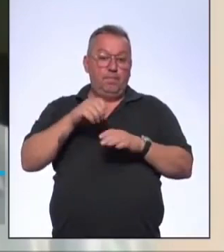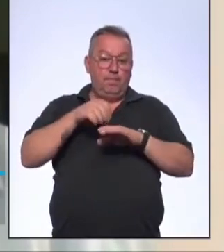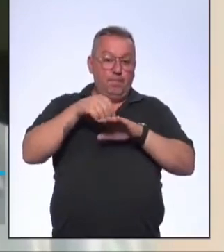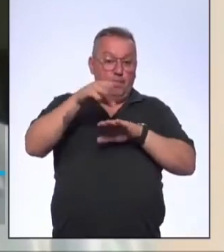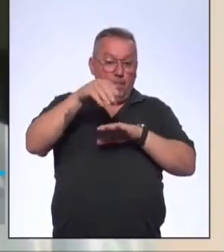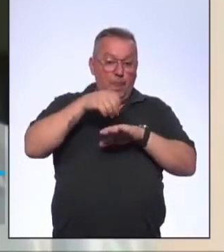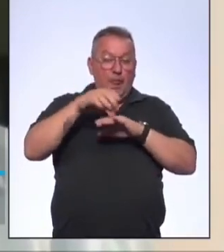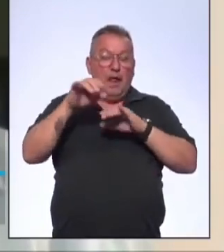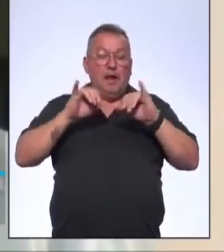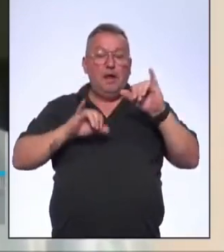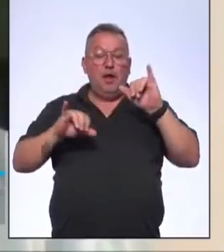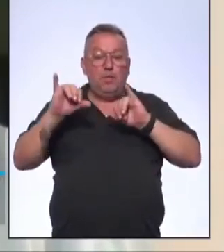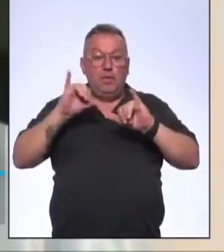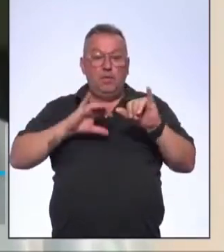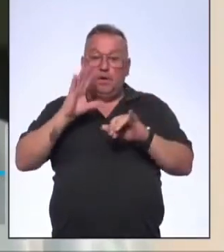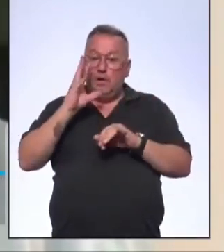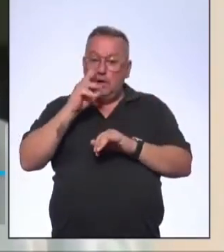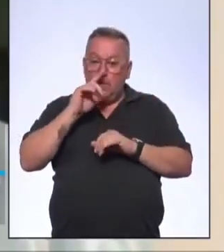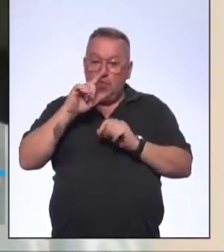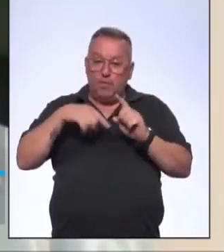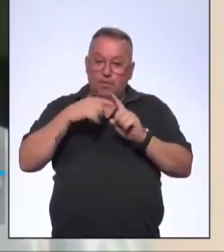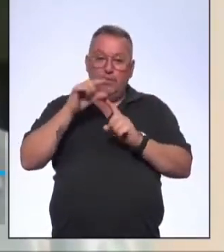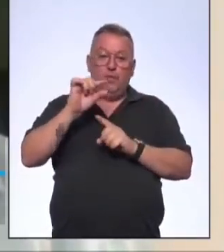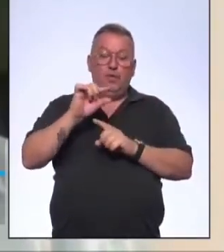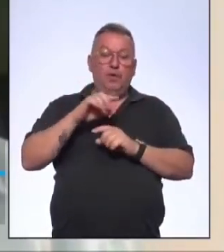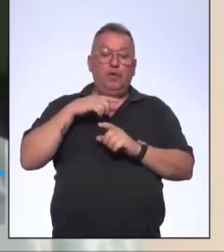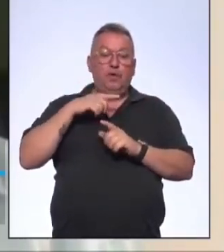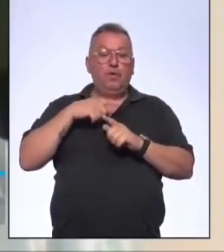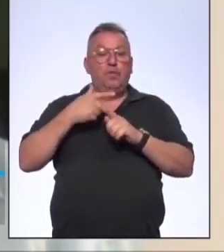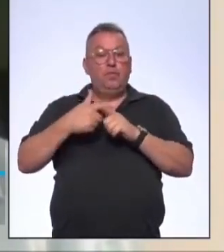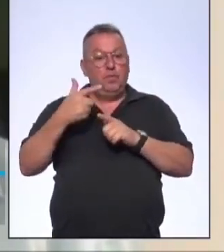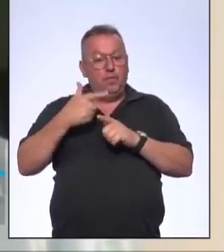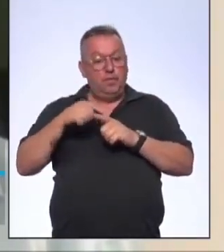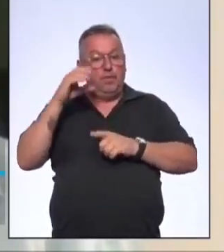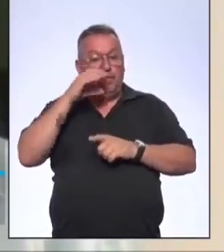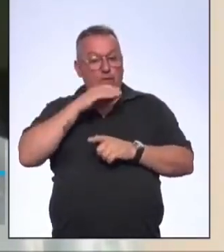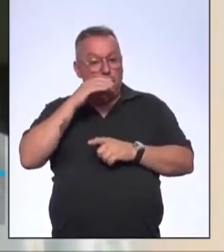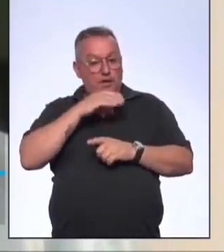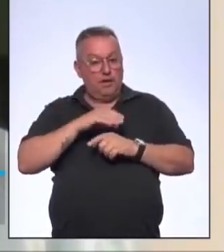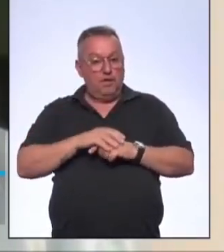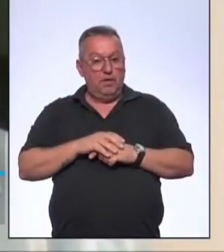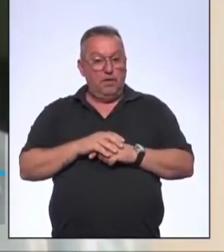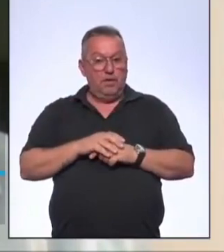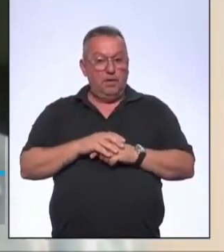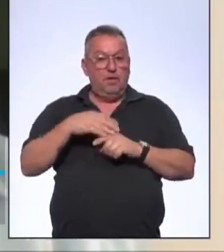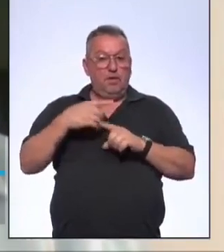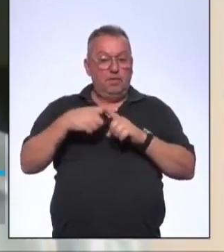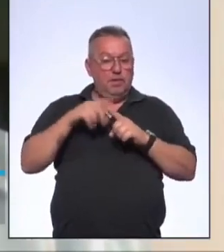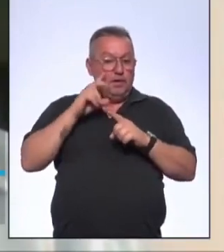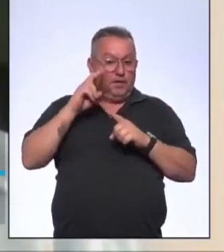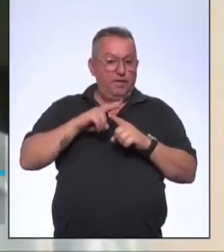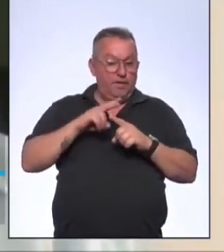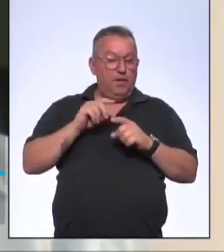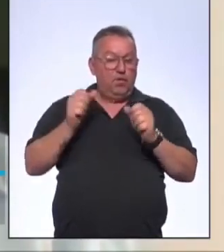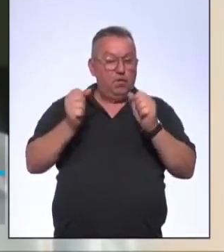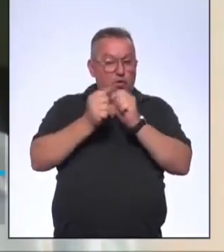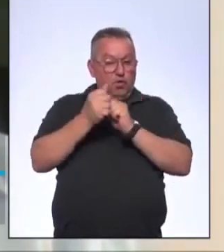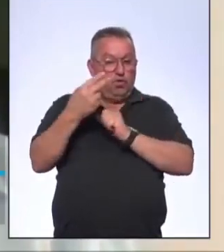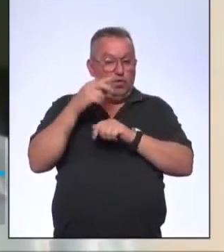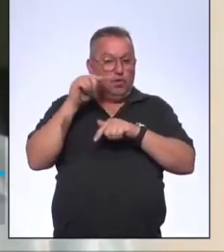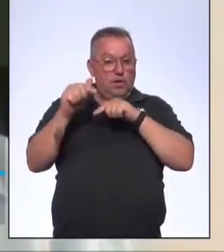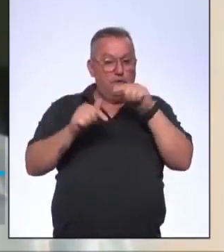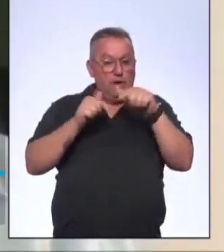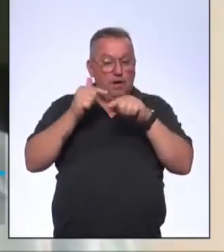transmissores químicos, que demoram mais um pouquinho. Então tem um problema aí de velocidade entre o sistema nervoso e o sistema endócrino. Normalmente